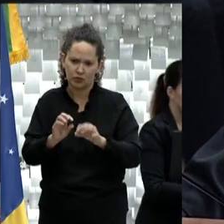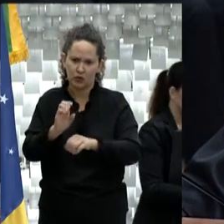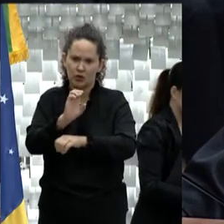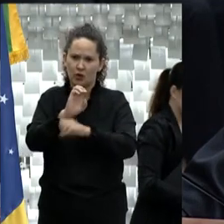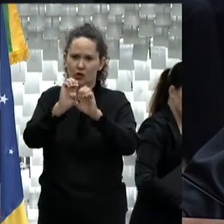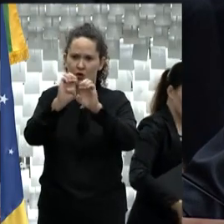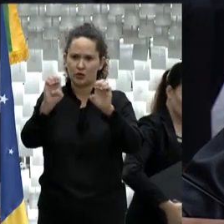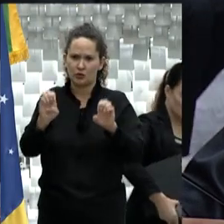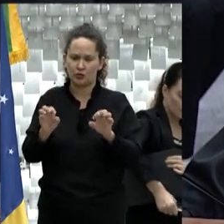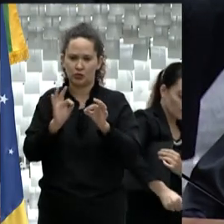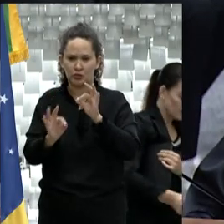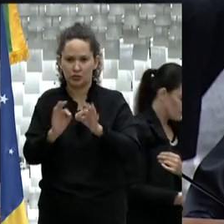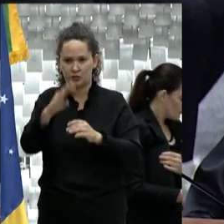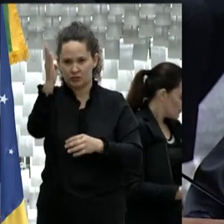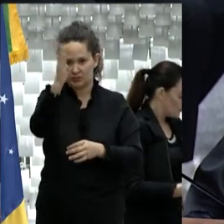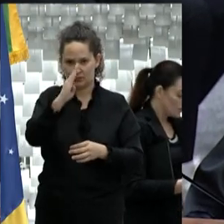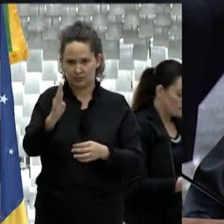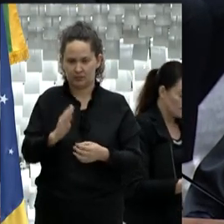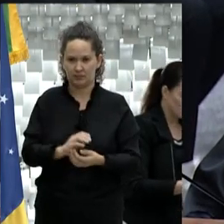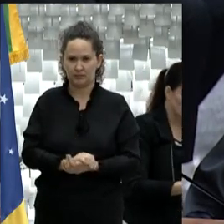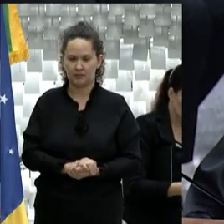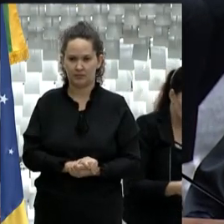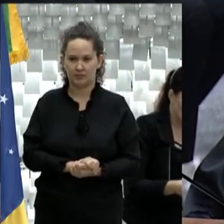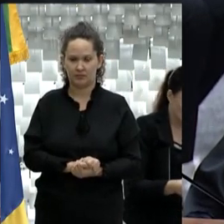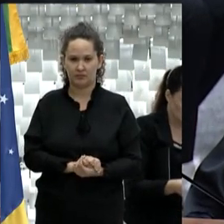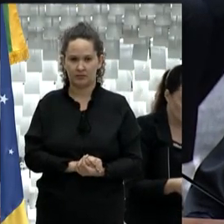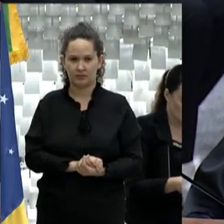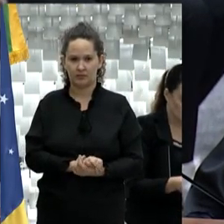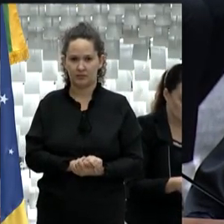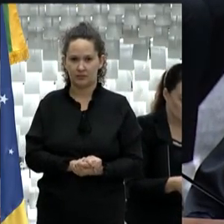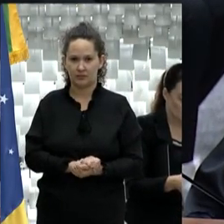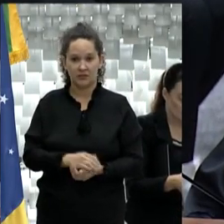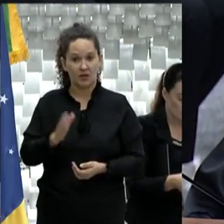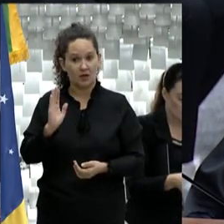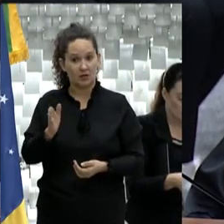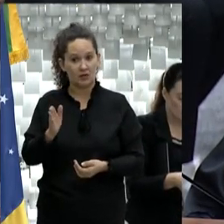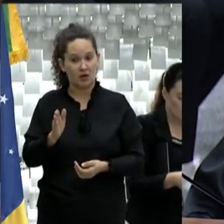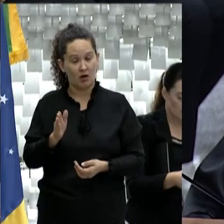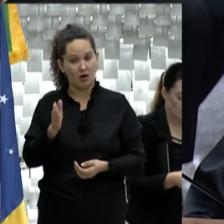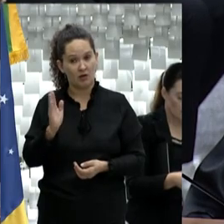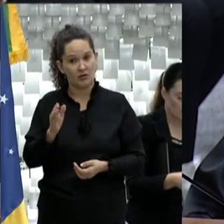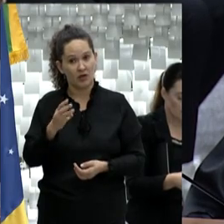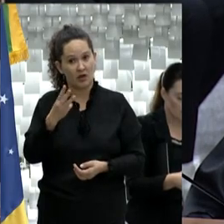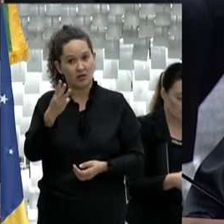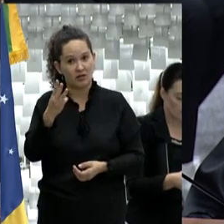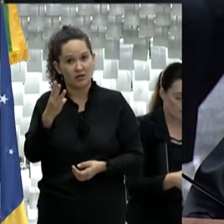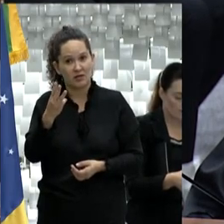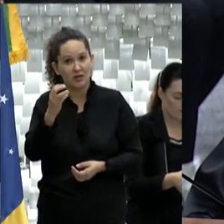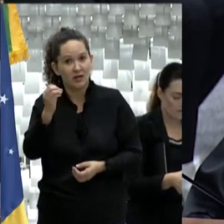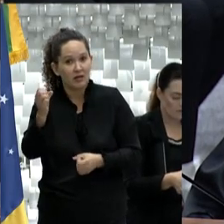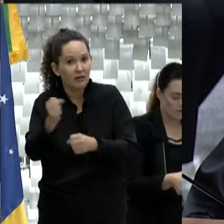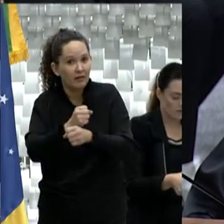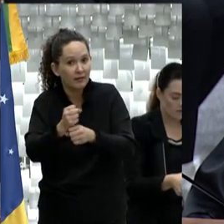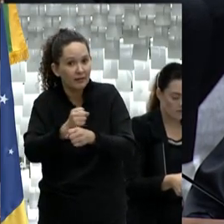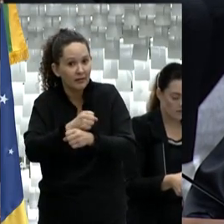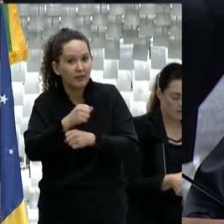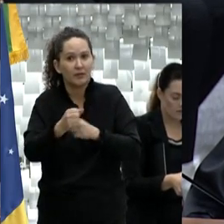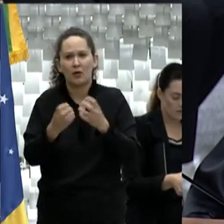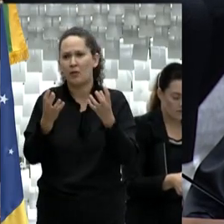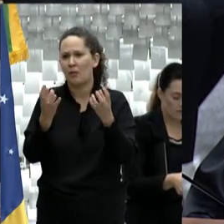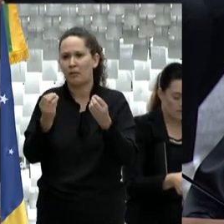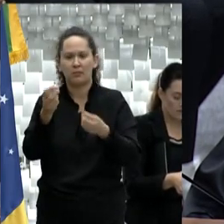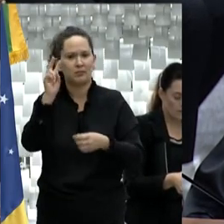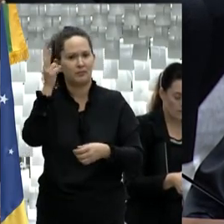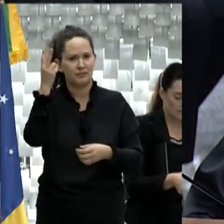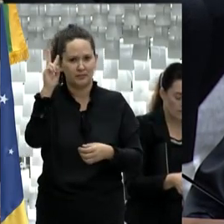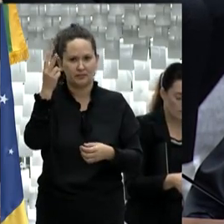estrutura judiciária brasileira. E já se vão 3 décadas e muita